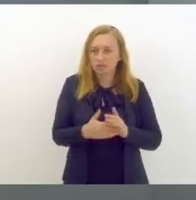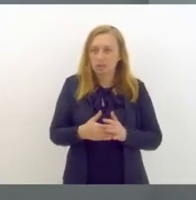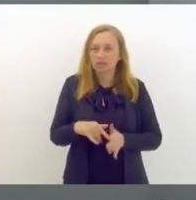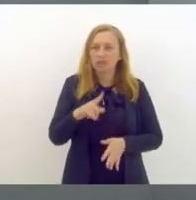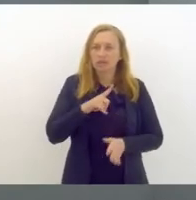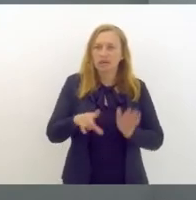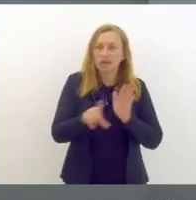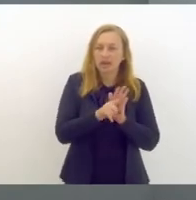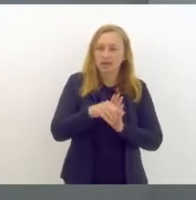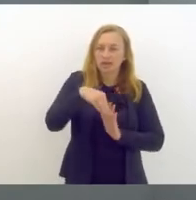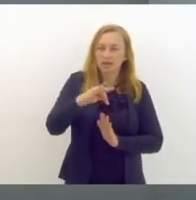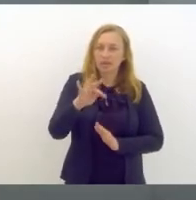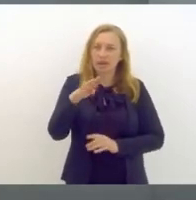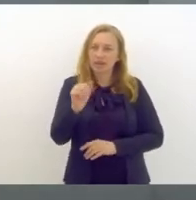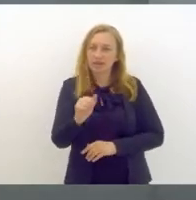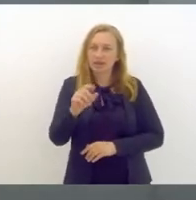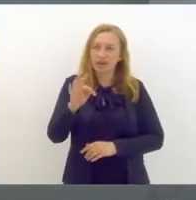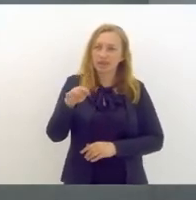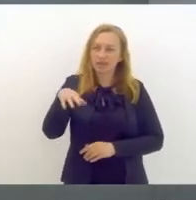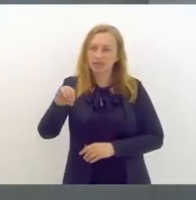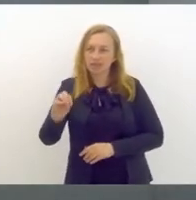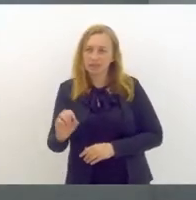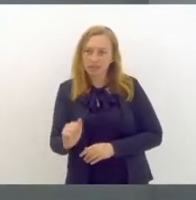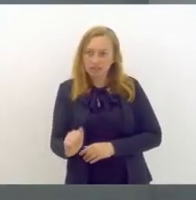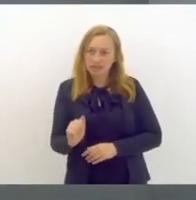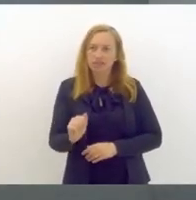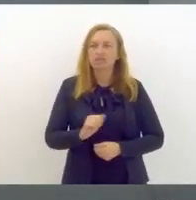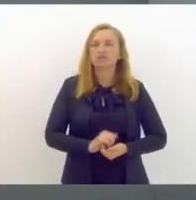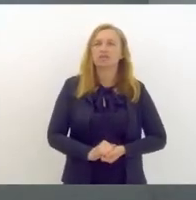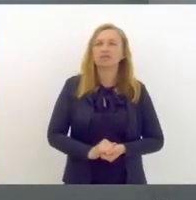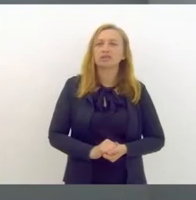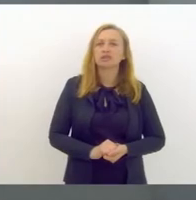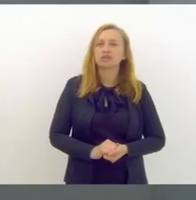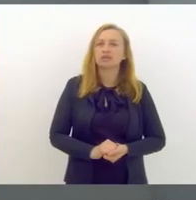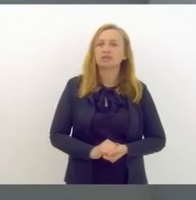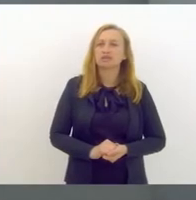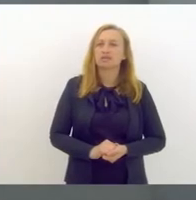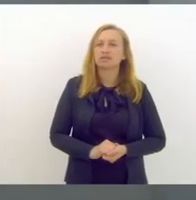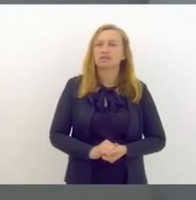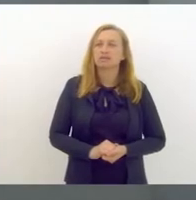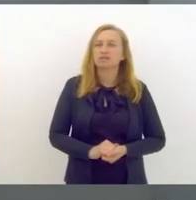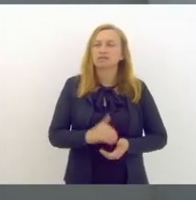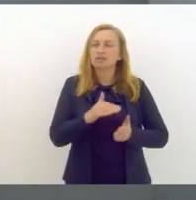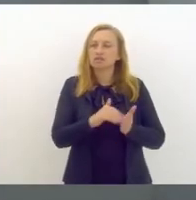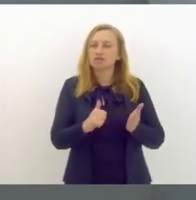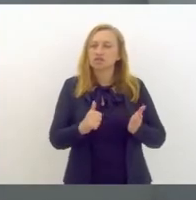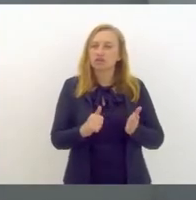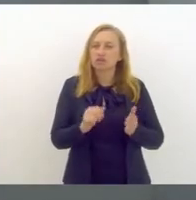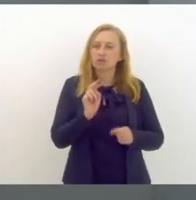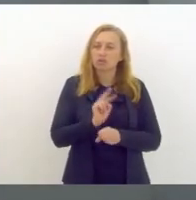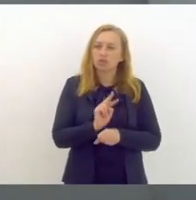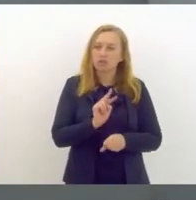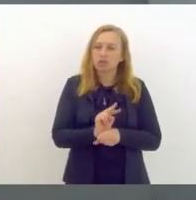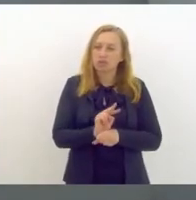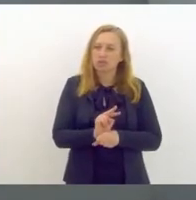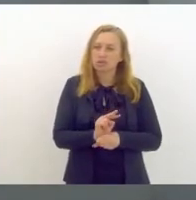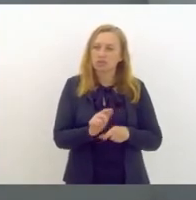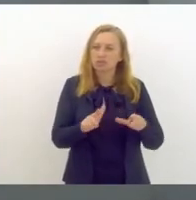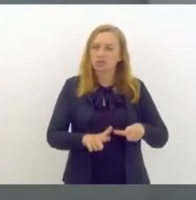protege Mata Atlântica Secundária, estágio médio de regeneração. Então, se você tira a proteção do